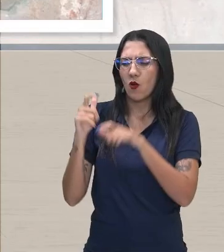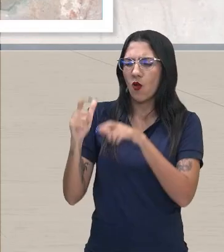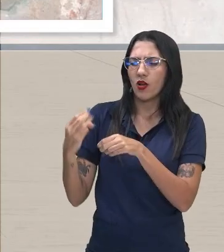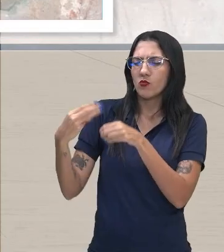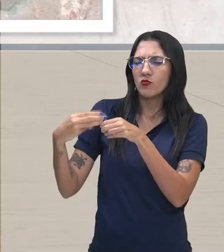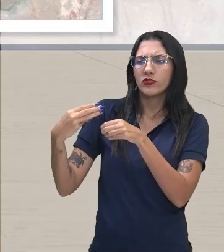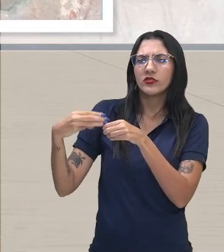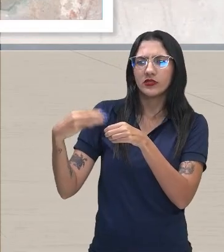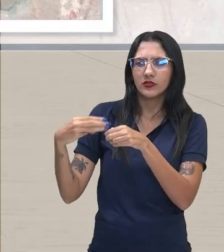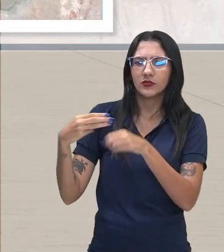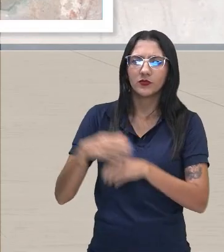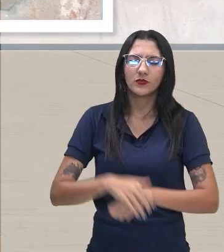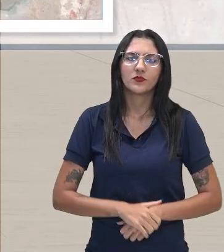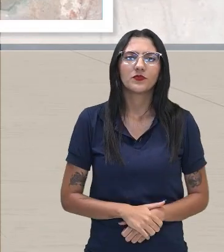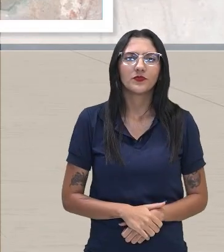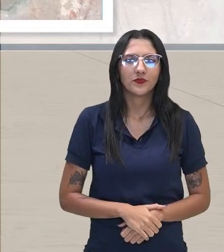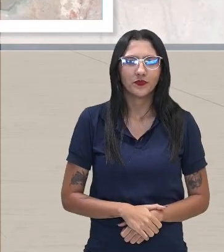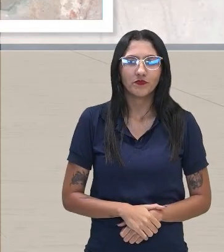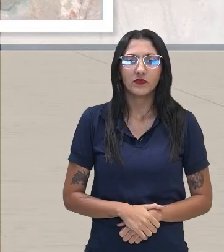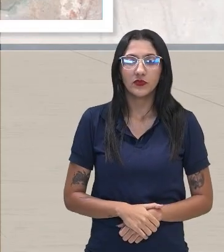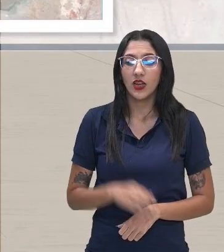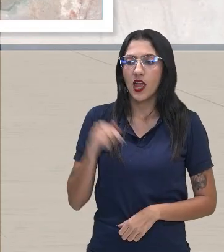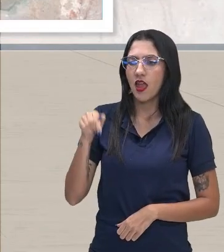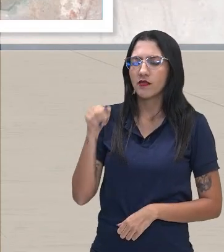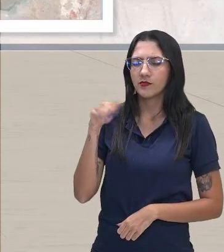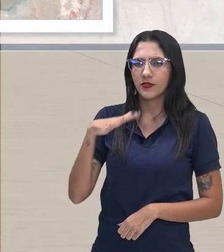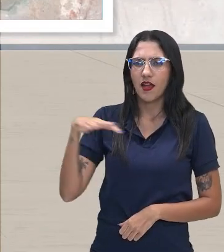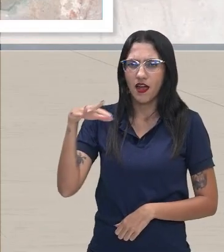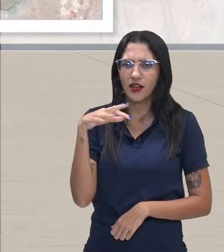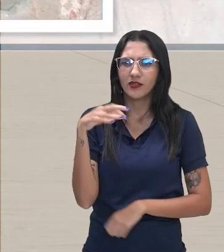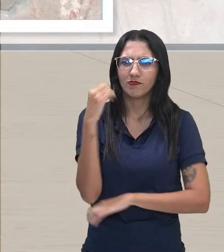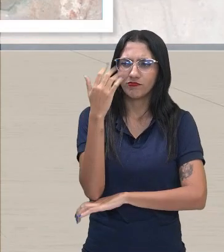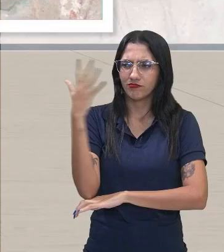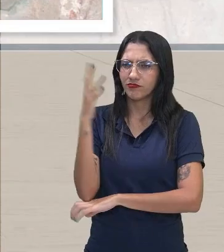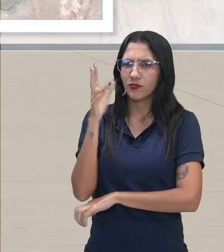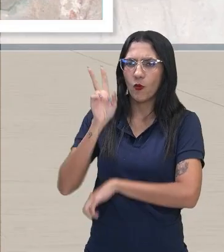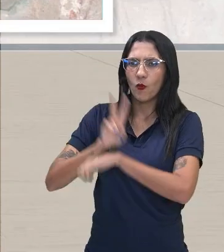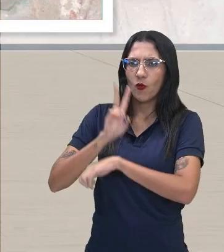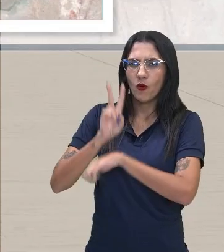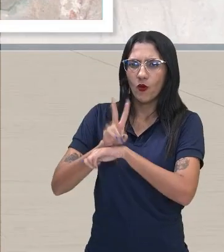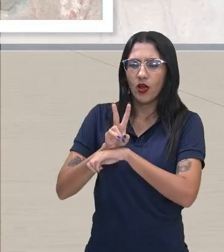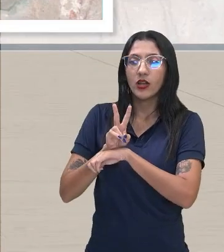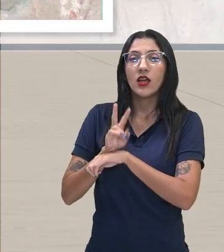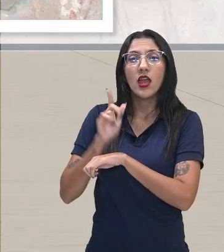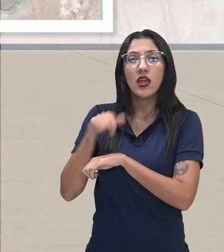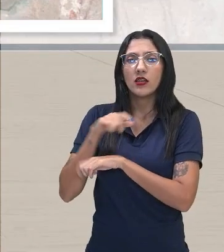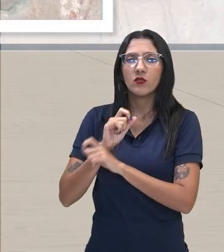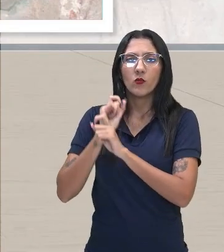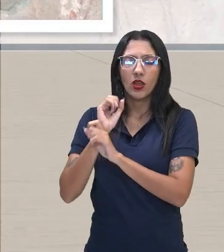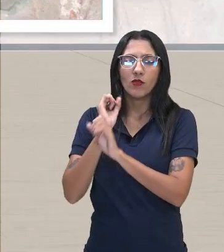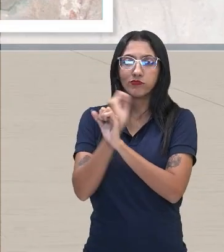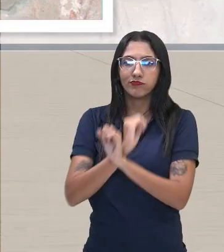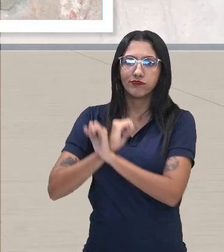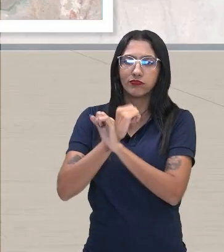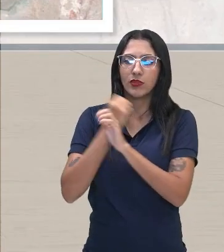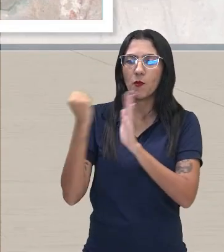Nonato. Esse Parque Nacional da Serra da Capivara, ele foi considerado